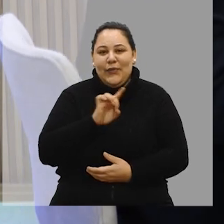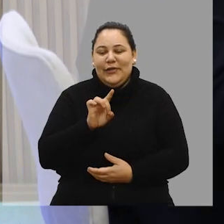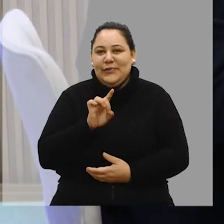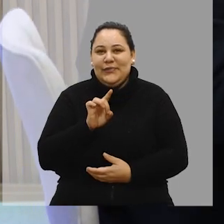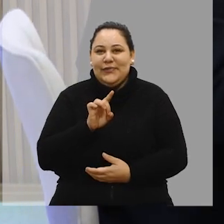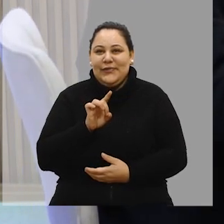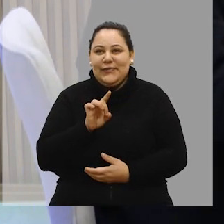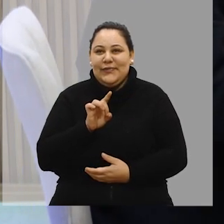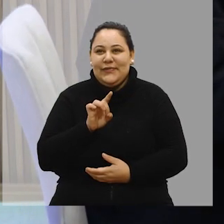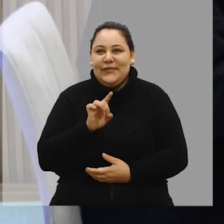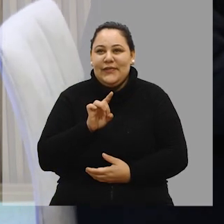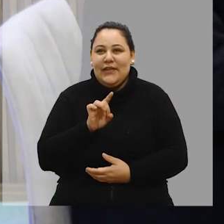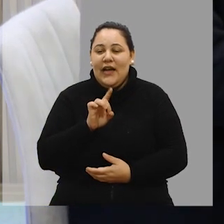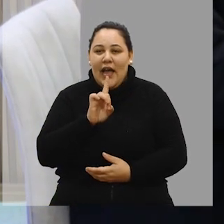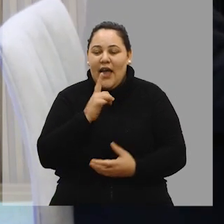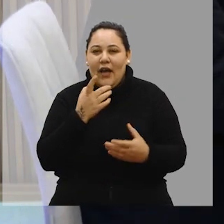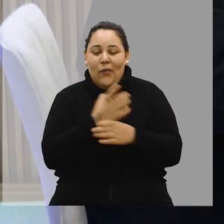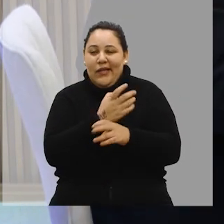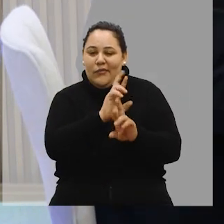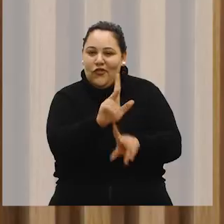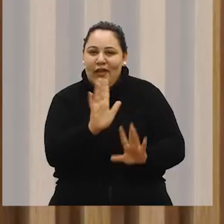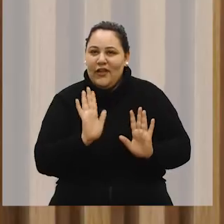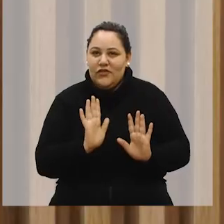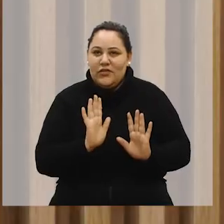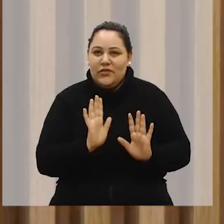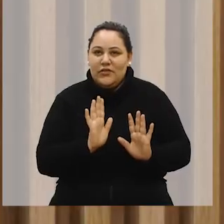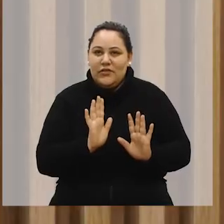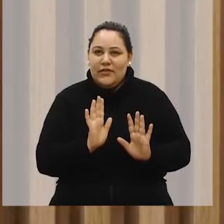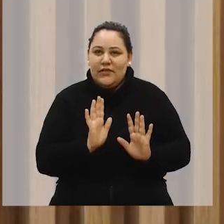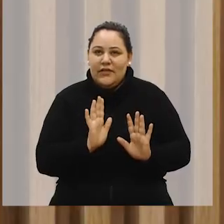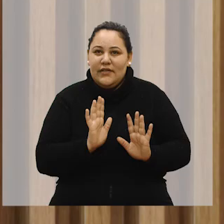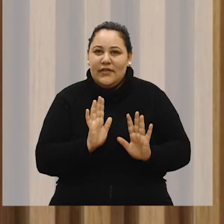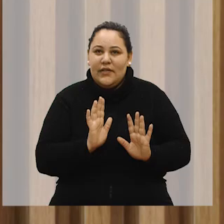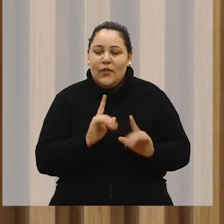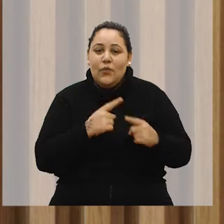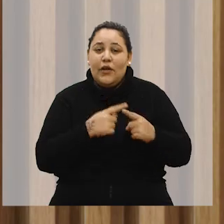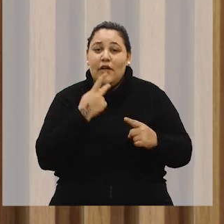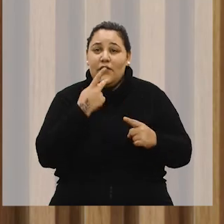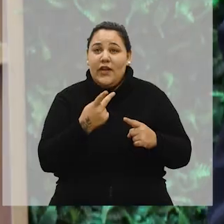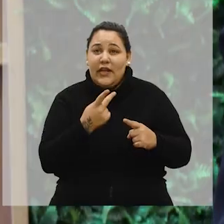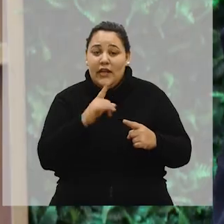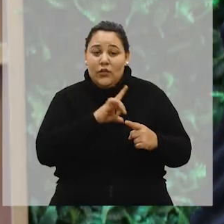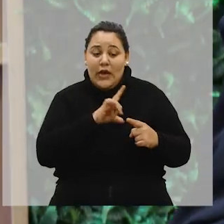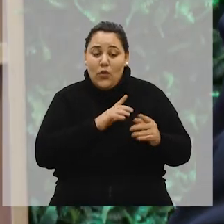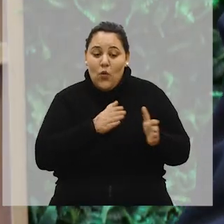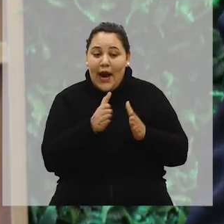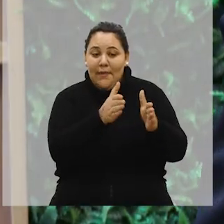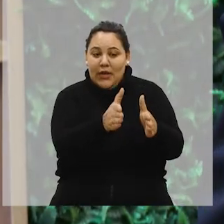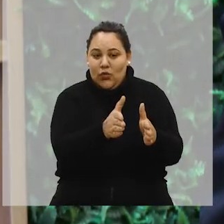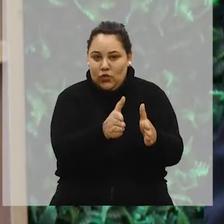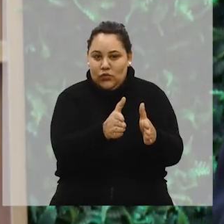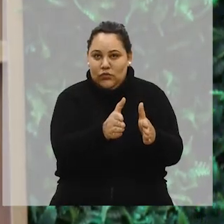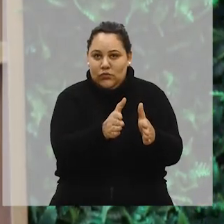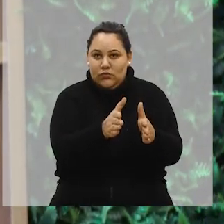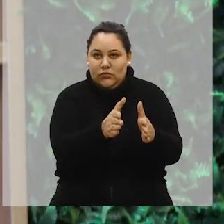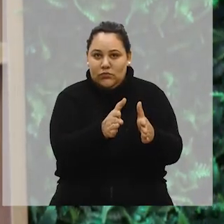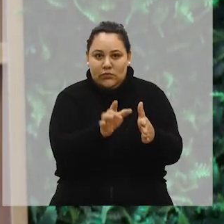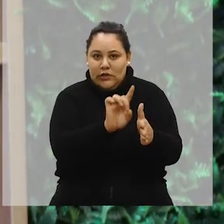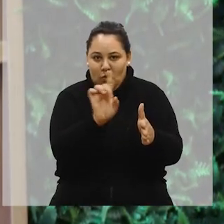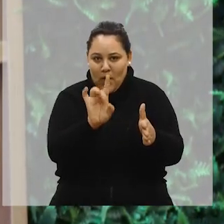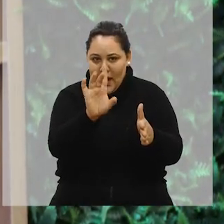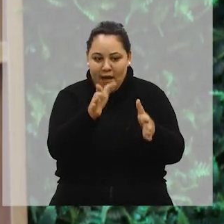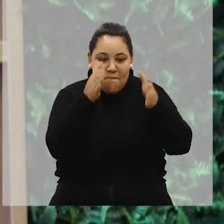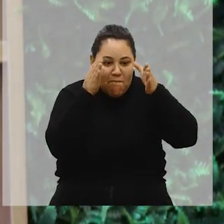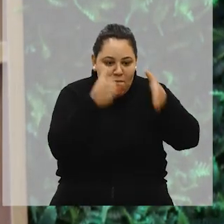ao contrário. É justamente exatamente isso, né? O oposto. É exatamente o oposto. Não, porque eu disse que eu sigo um caminho. Então,